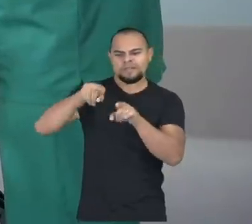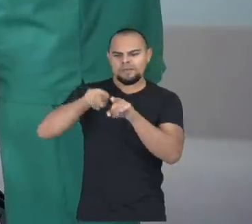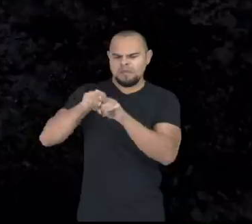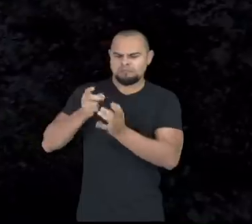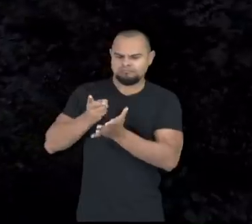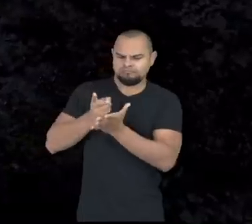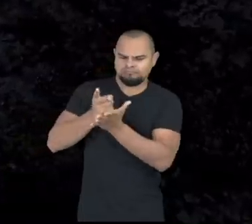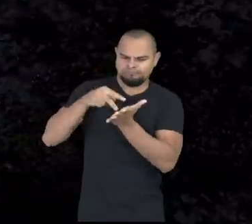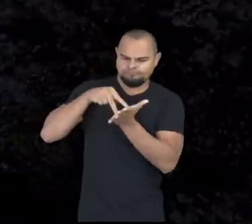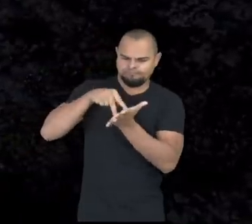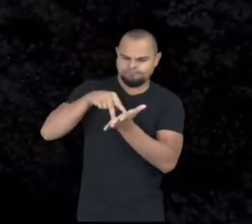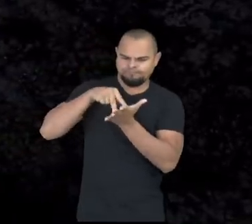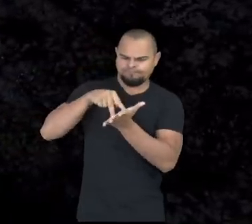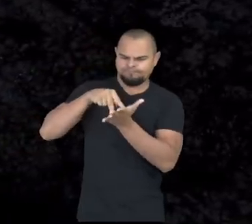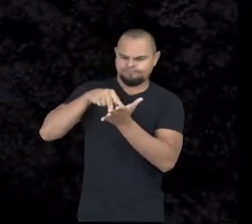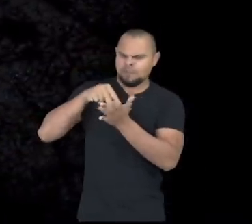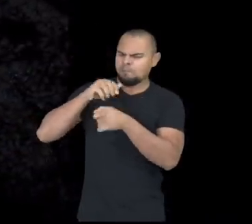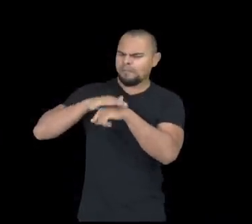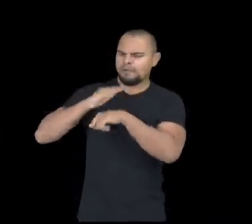perseverança é essencial.